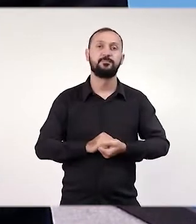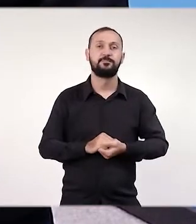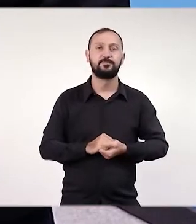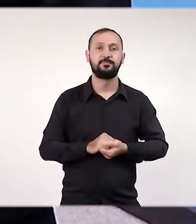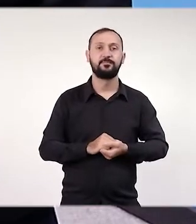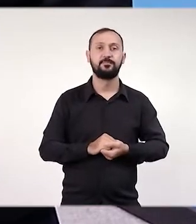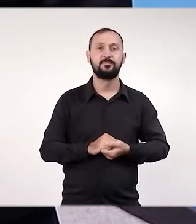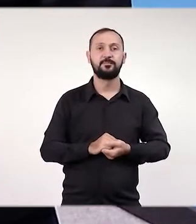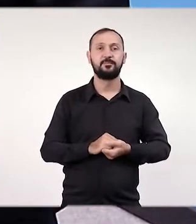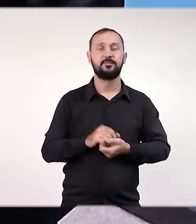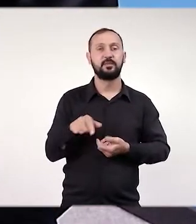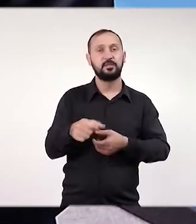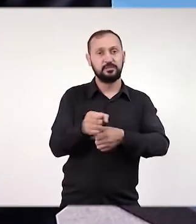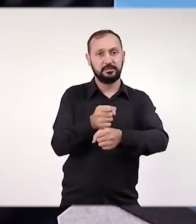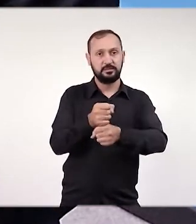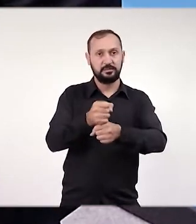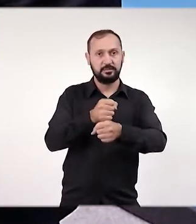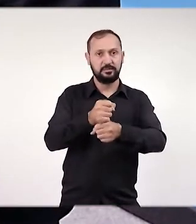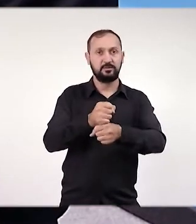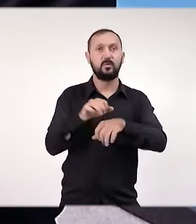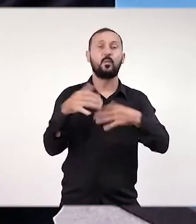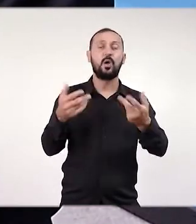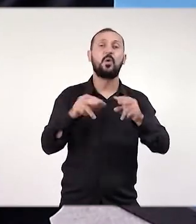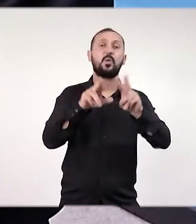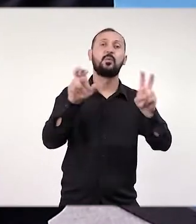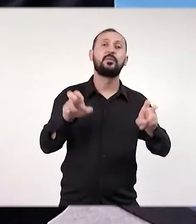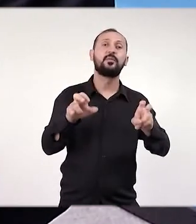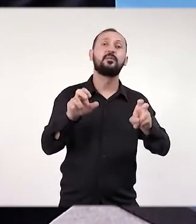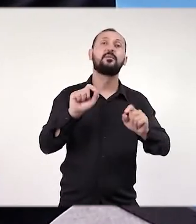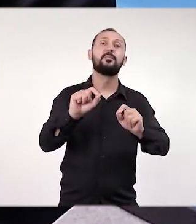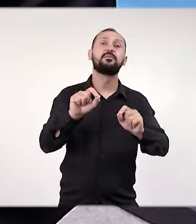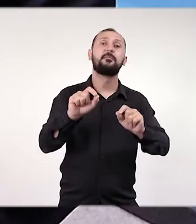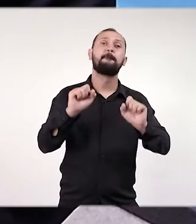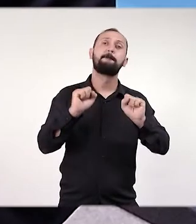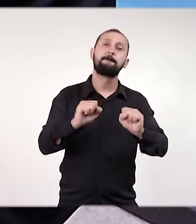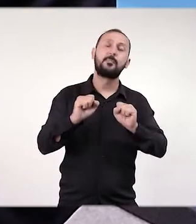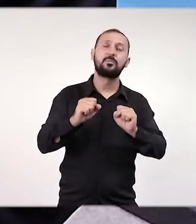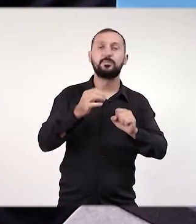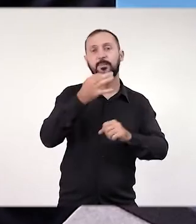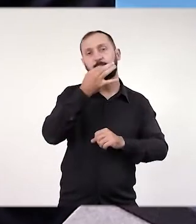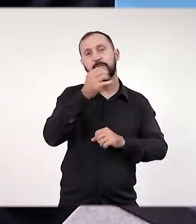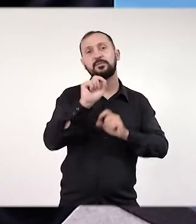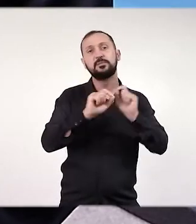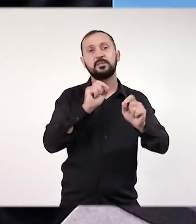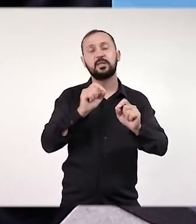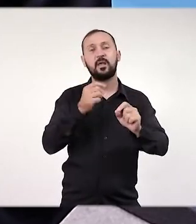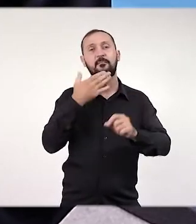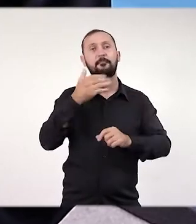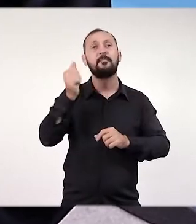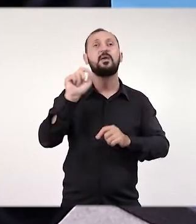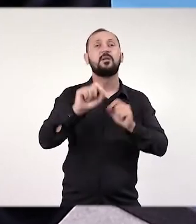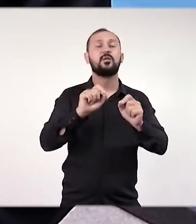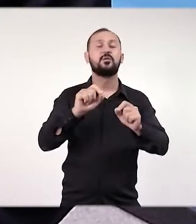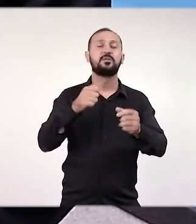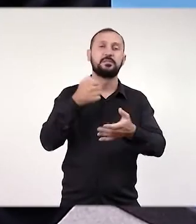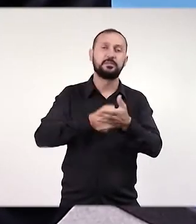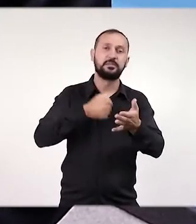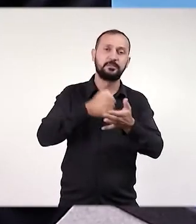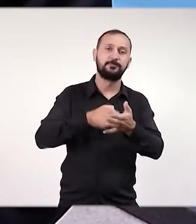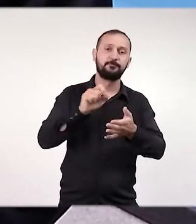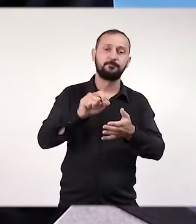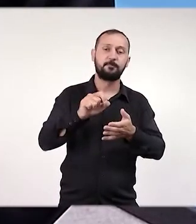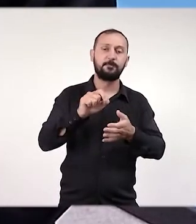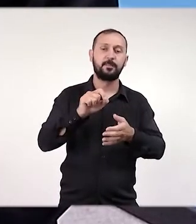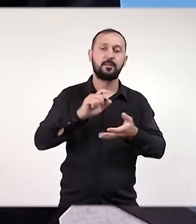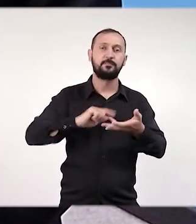merece. Deputado Gerson, e durante esse ano, qual que é o tema que o senhor pode considerar assim, como um destaque que pode ser levantado